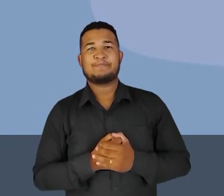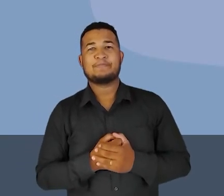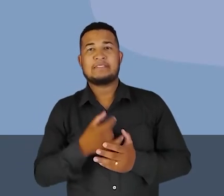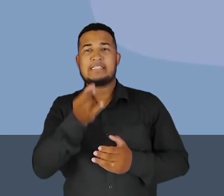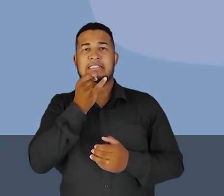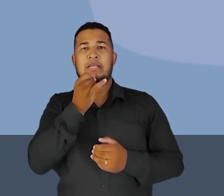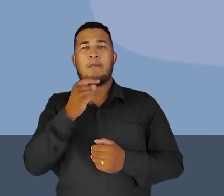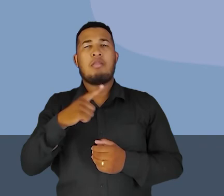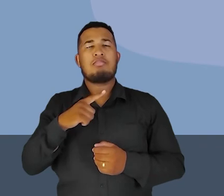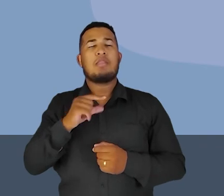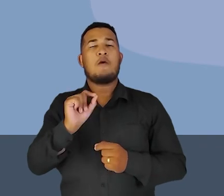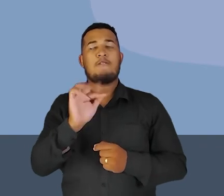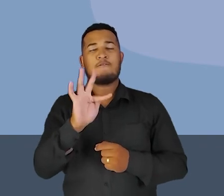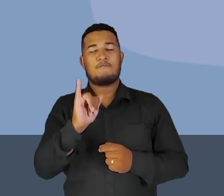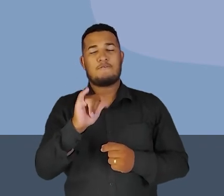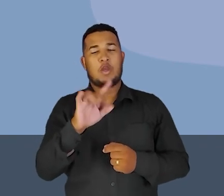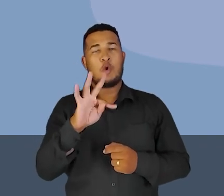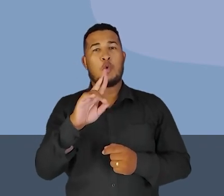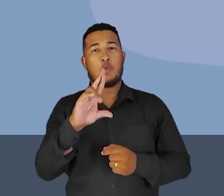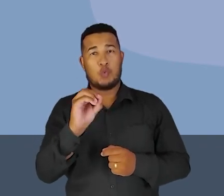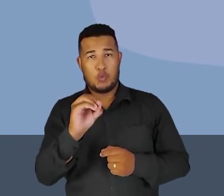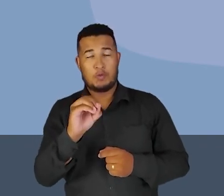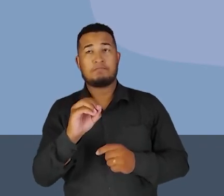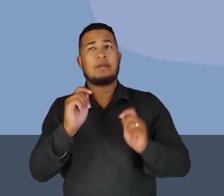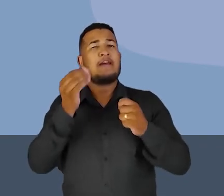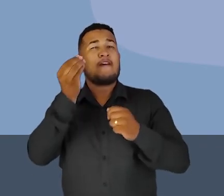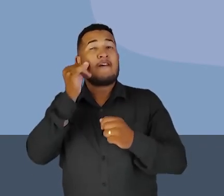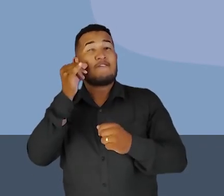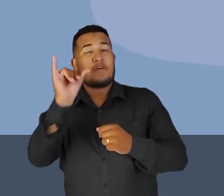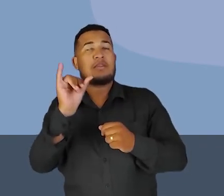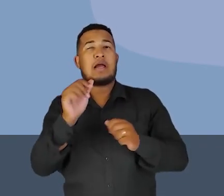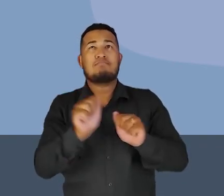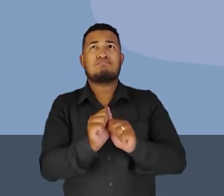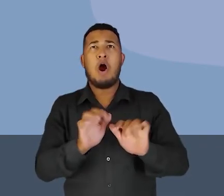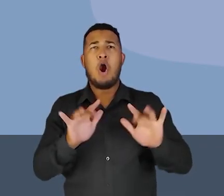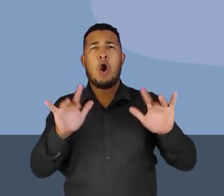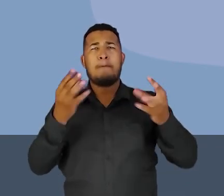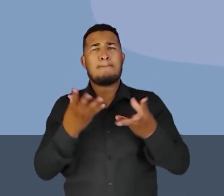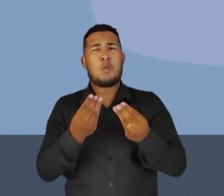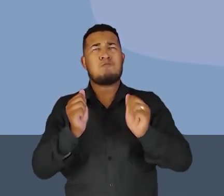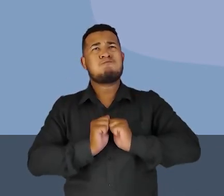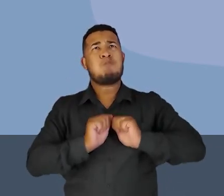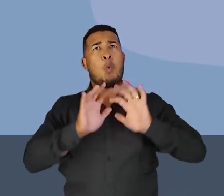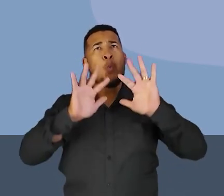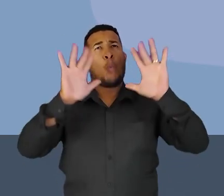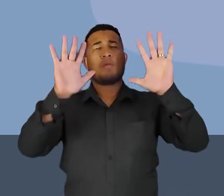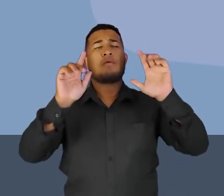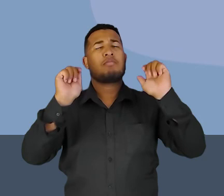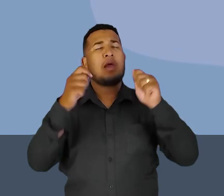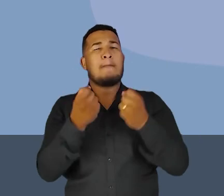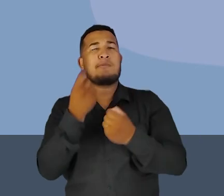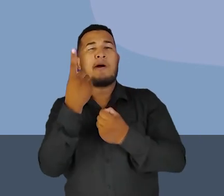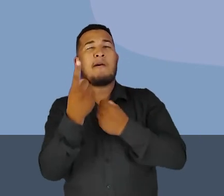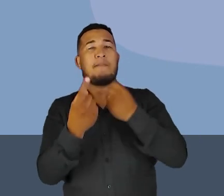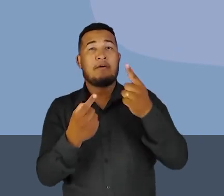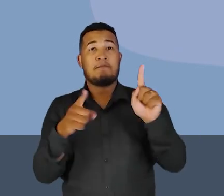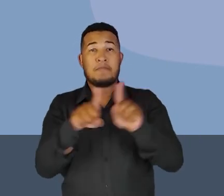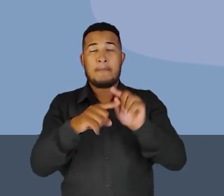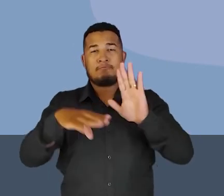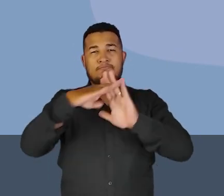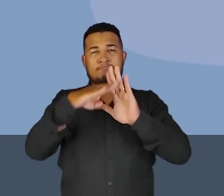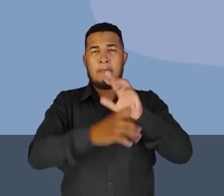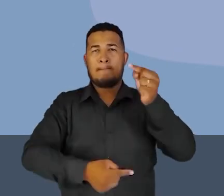Instalação de filtros de carros e chaminés para diminuir o lançamento desses gases na atmosfera, implementar políticas